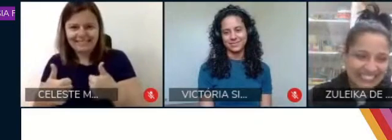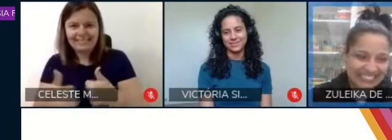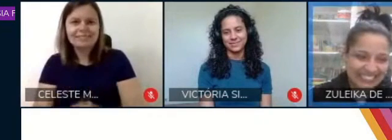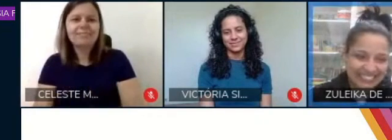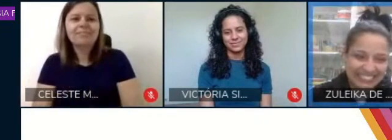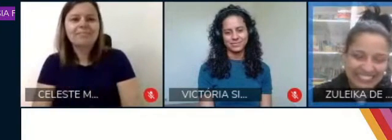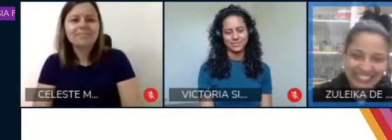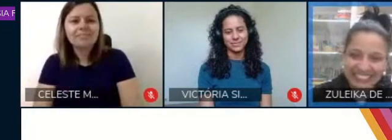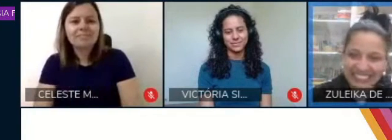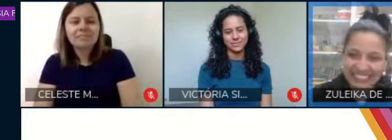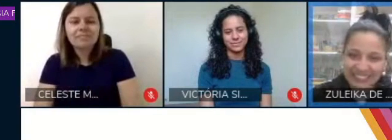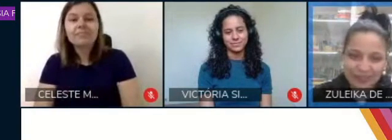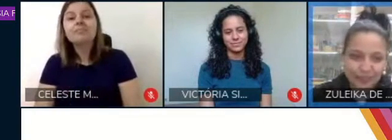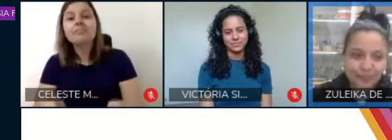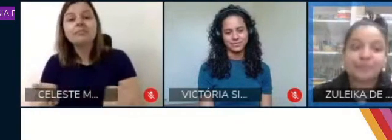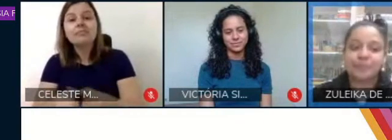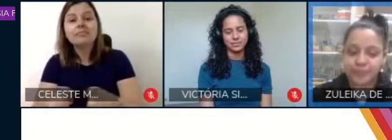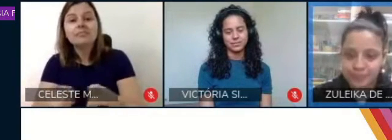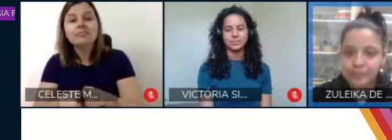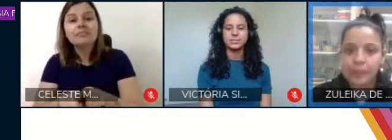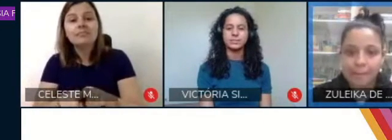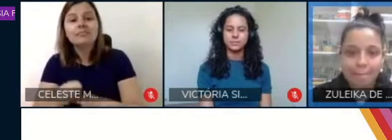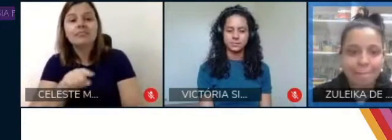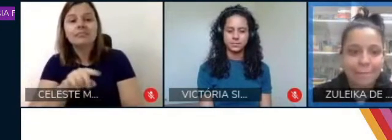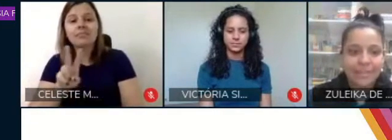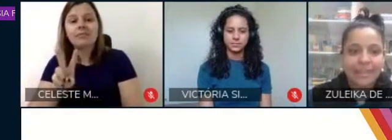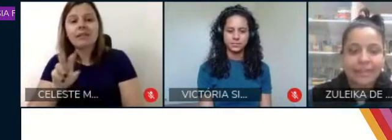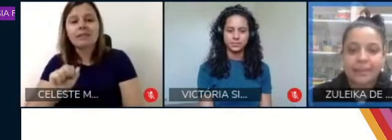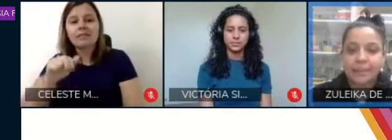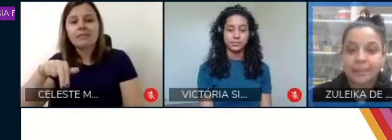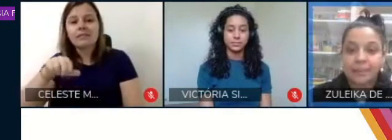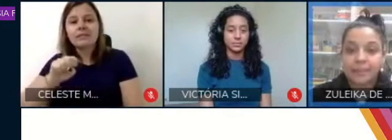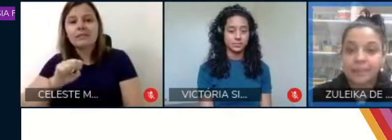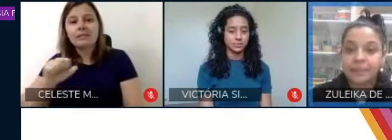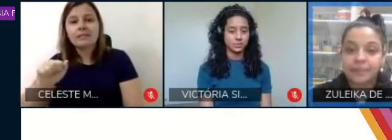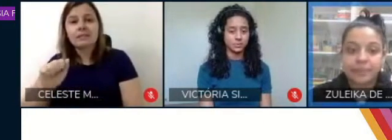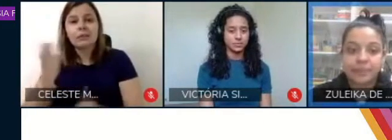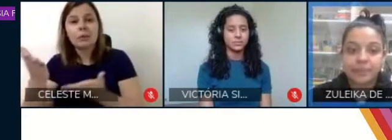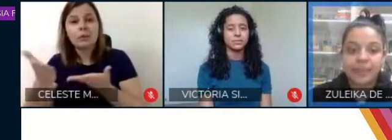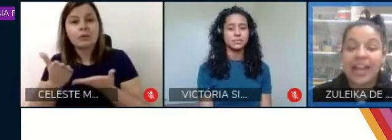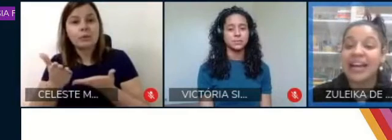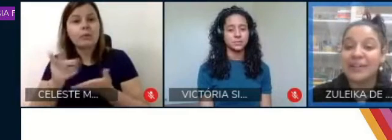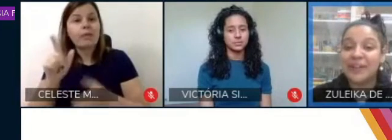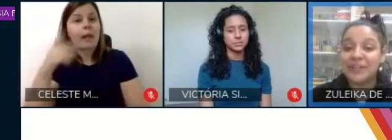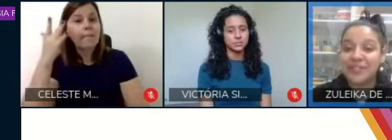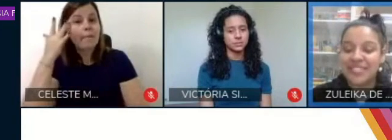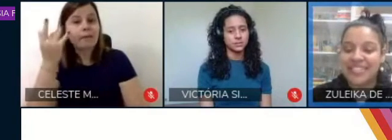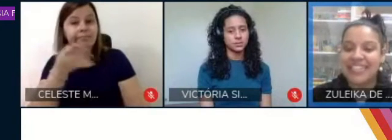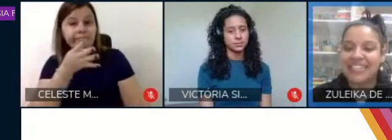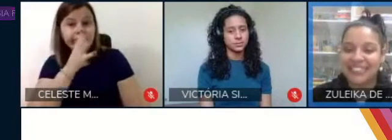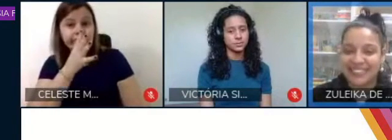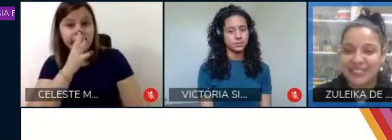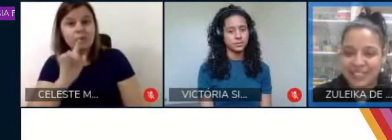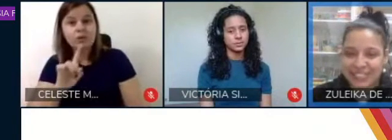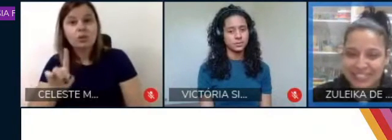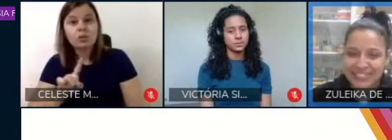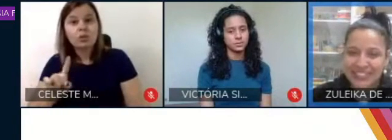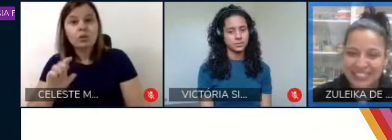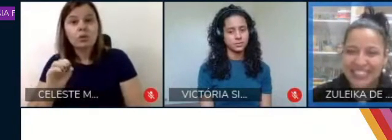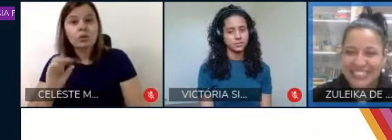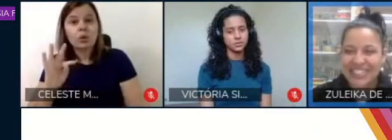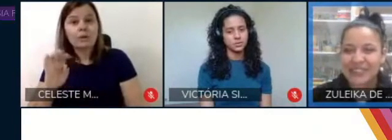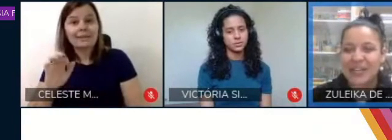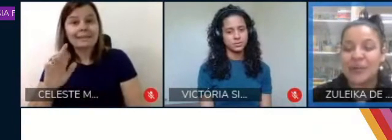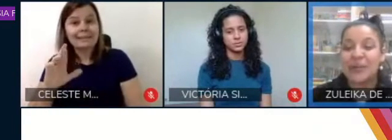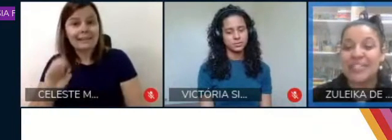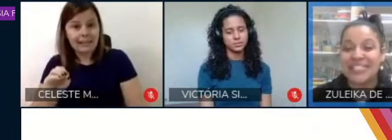fazer o convite da Vanessa do Zoteiro amanhã vai ser com ela. Ah, não é com você? Não. Eu esqueci,